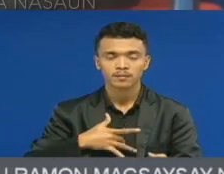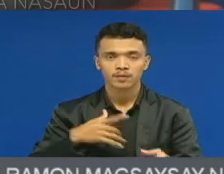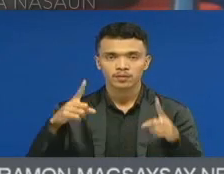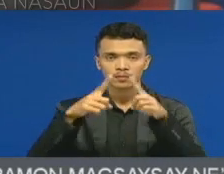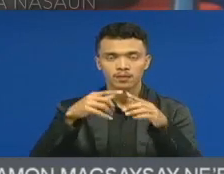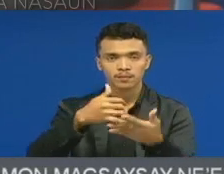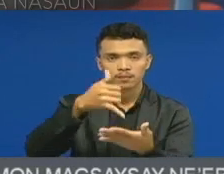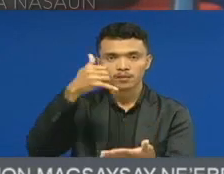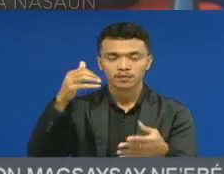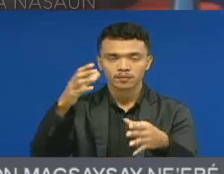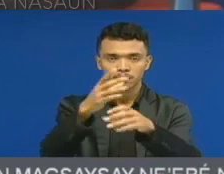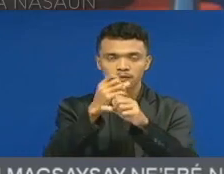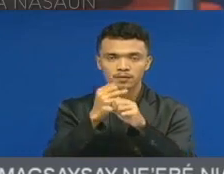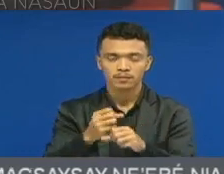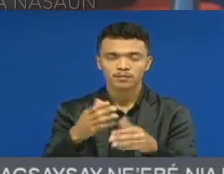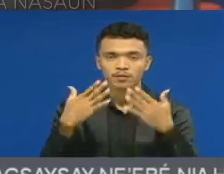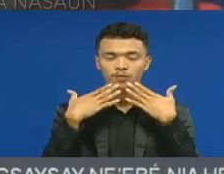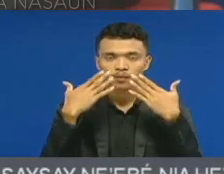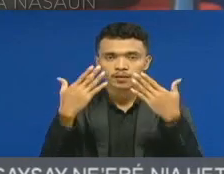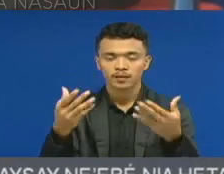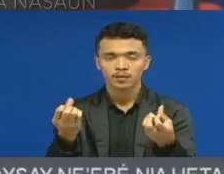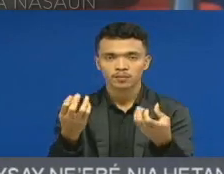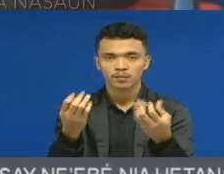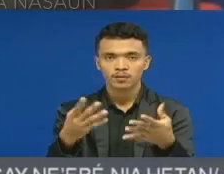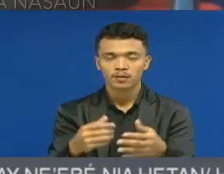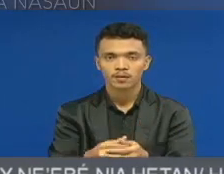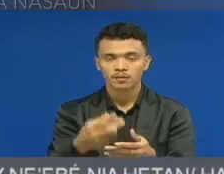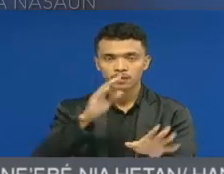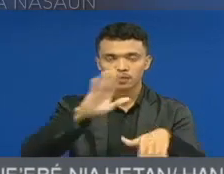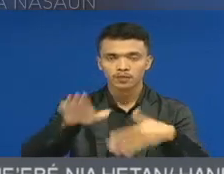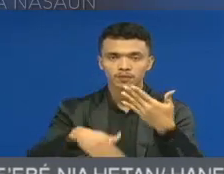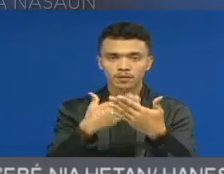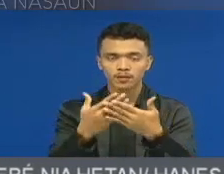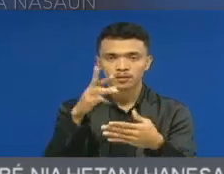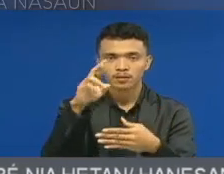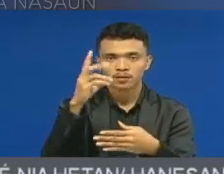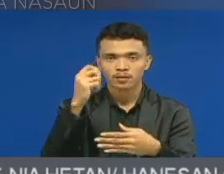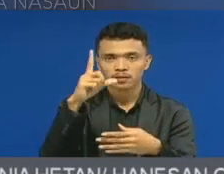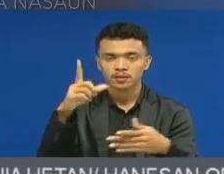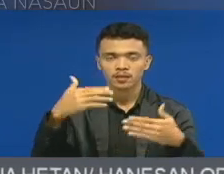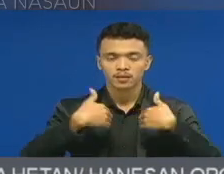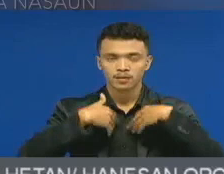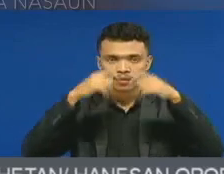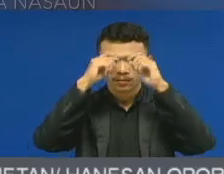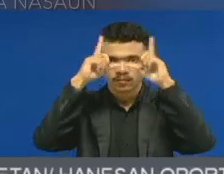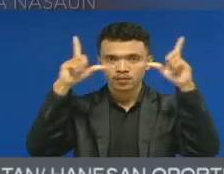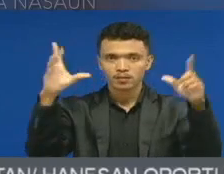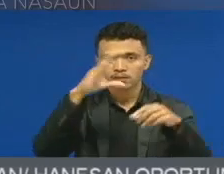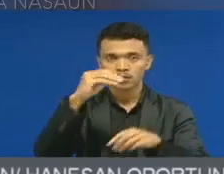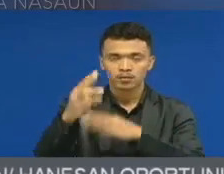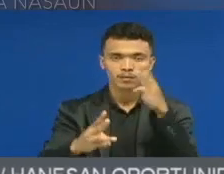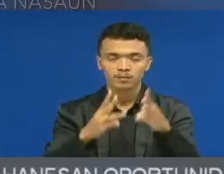memang itu sesimu. Dia kubrigar barak bah hari nain orang nain RTTL ya Timor nomos ya mundu